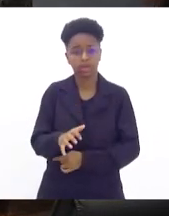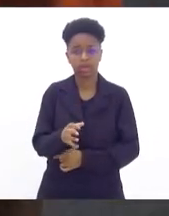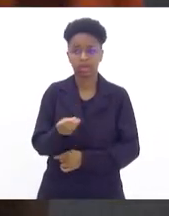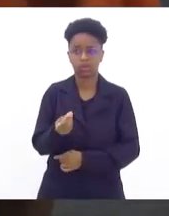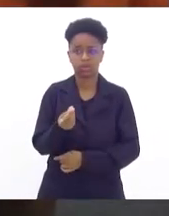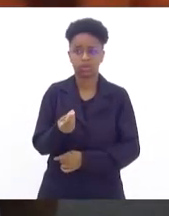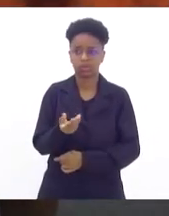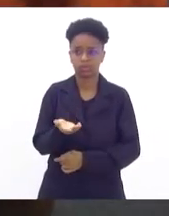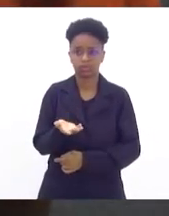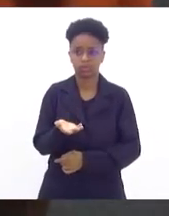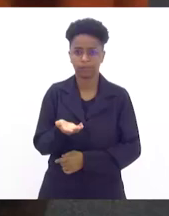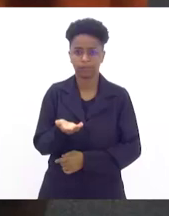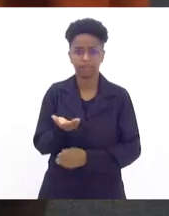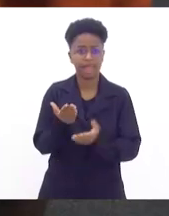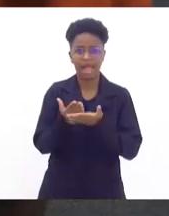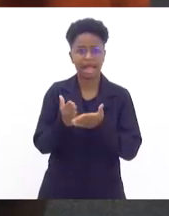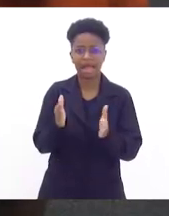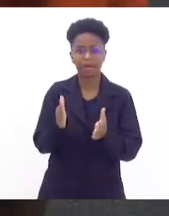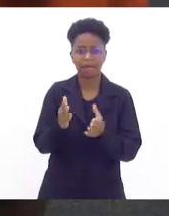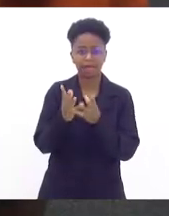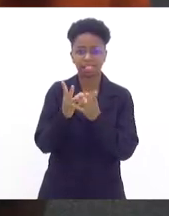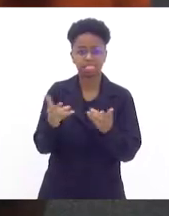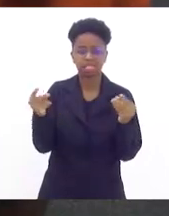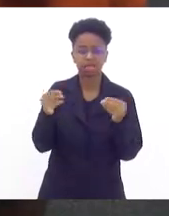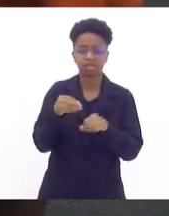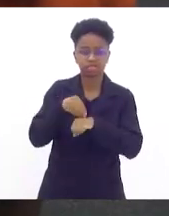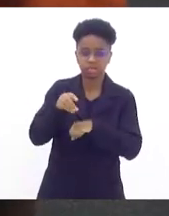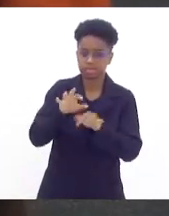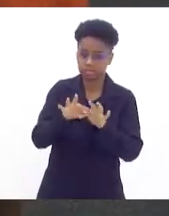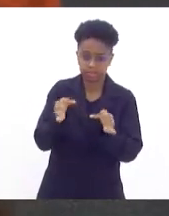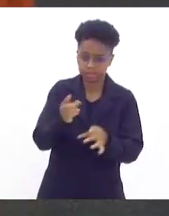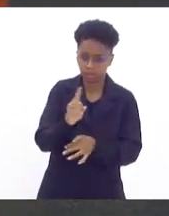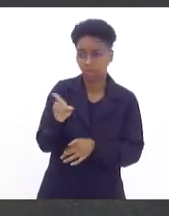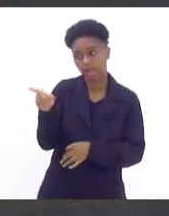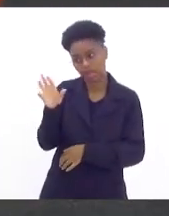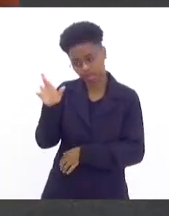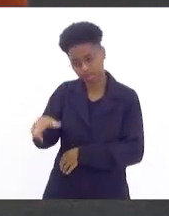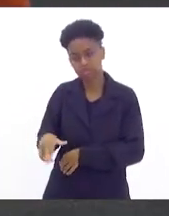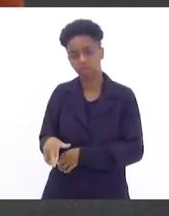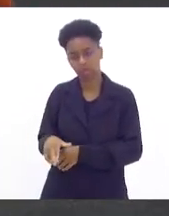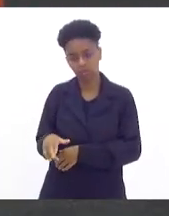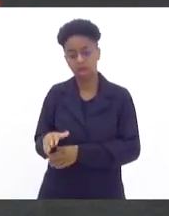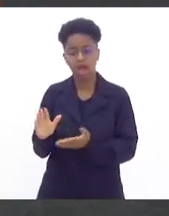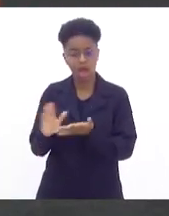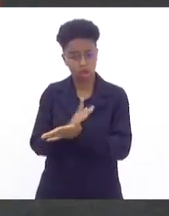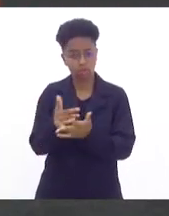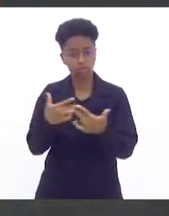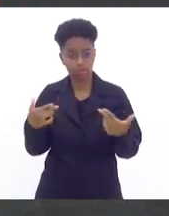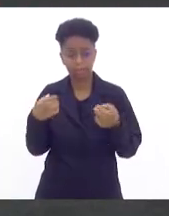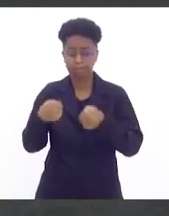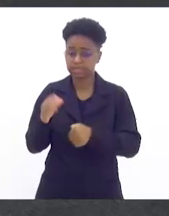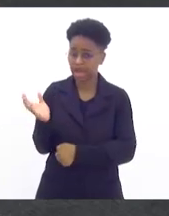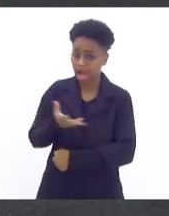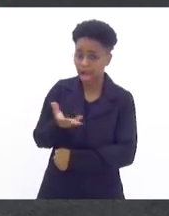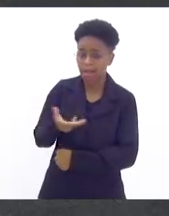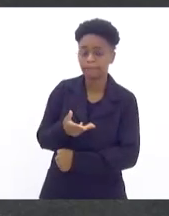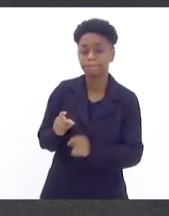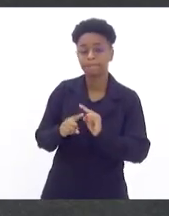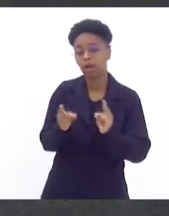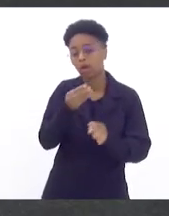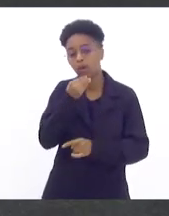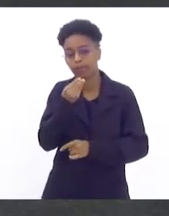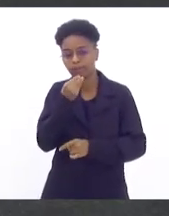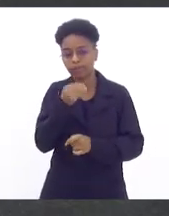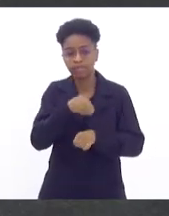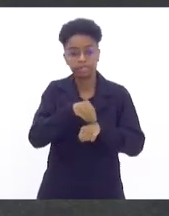com a com a indicação simples o Dr Luiz Paulo tem razão tem coisas que precisa de velocidade Mas claro que uma